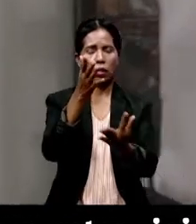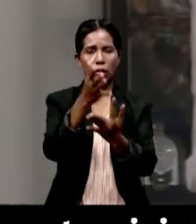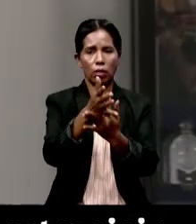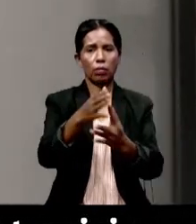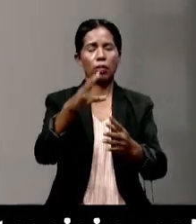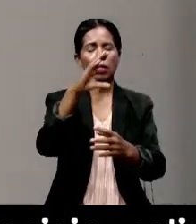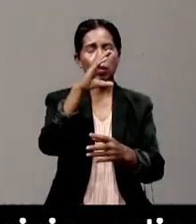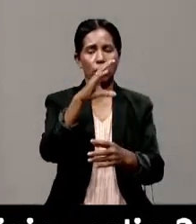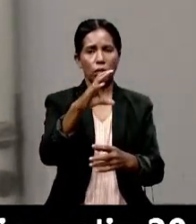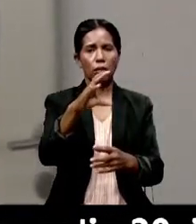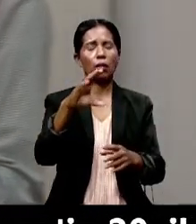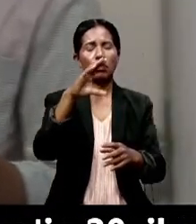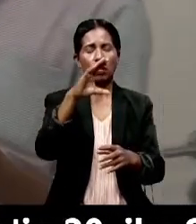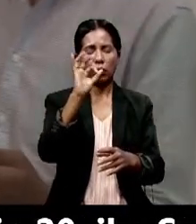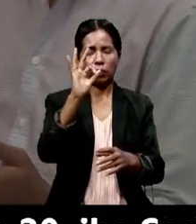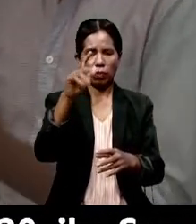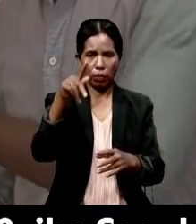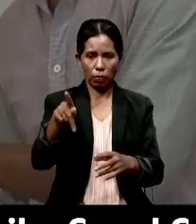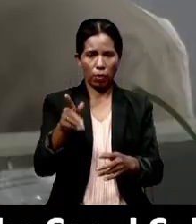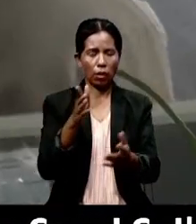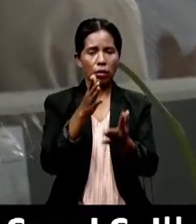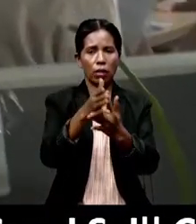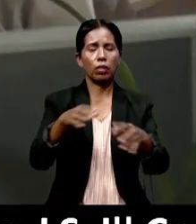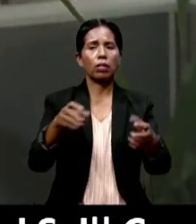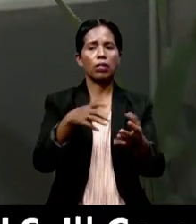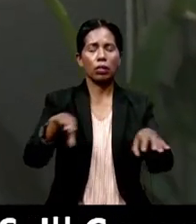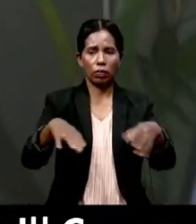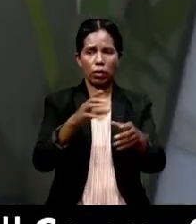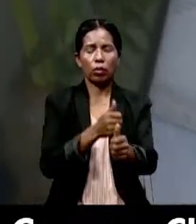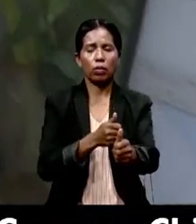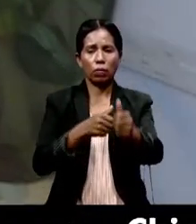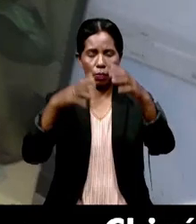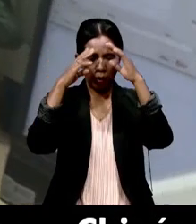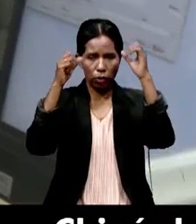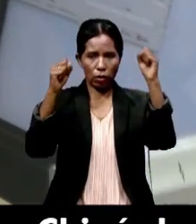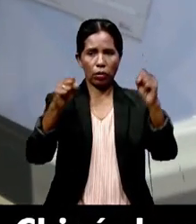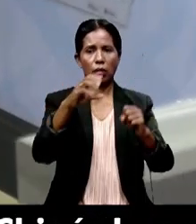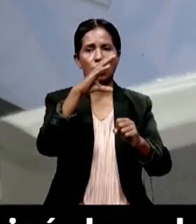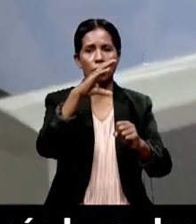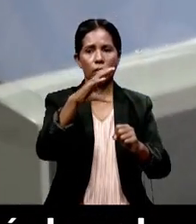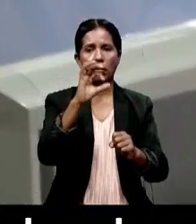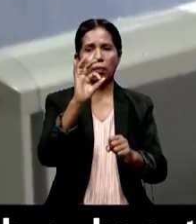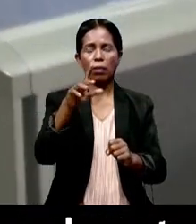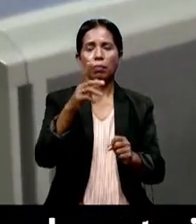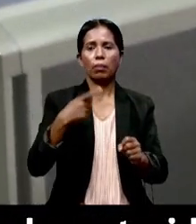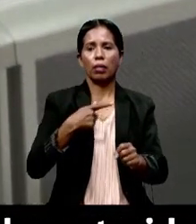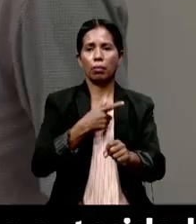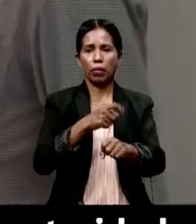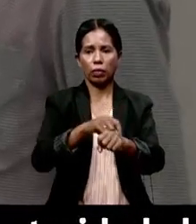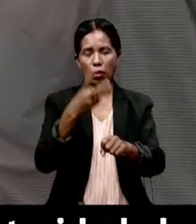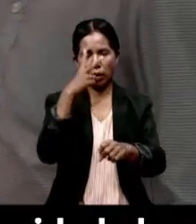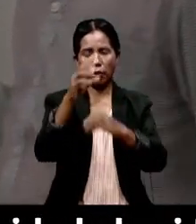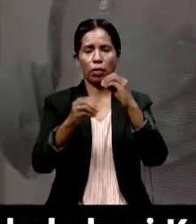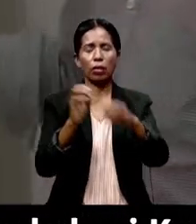Comissão Função Pública, mas bem acesso salário mensal do ir-presidente e comissão de Parlamento Nacional, nebe trata